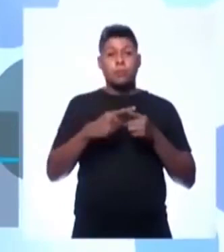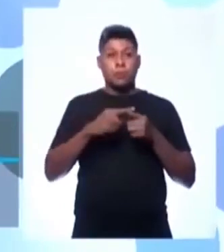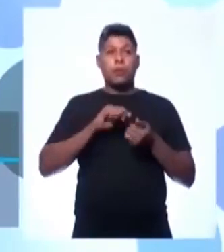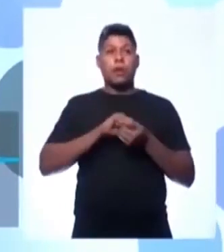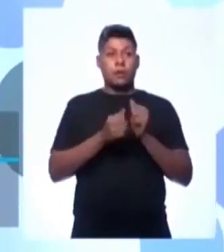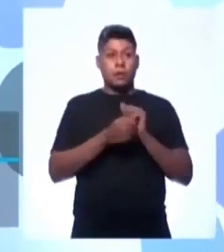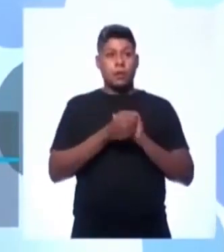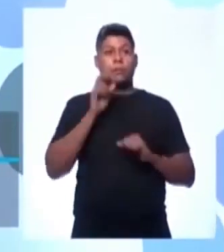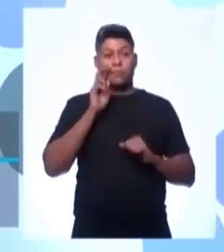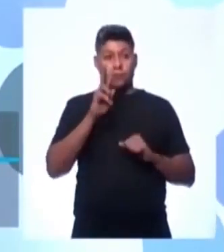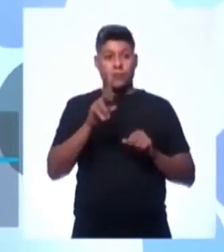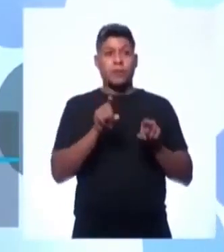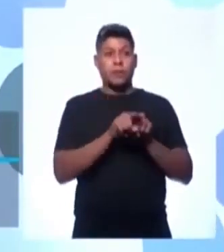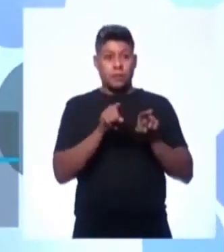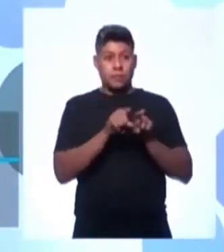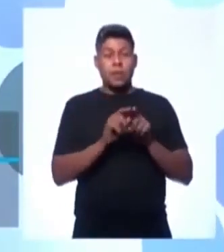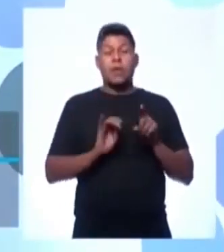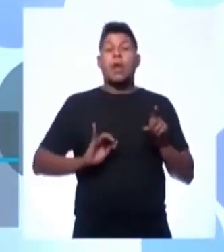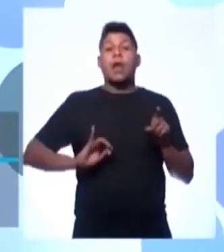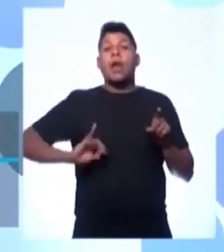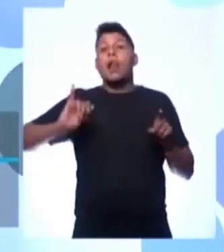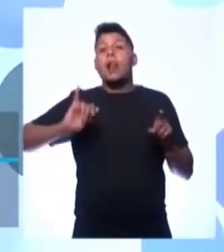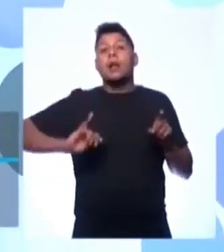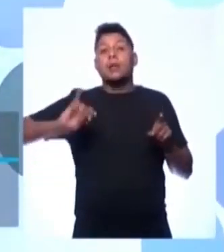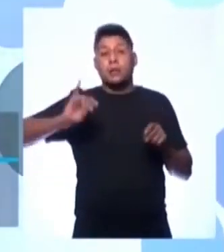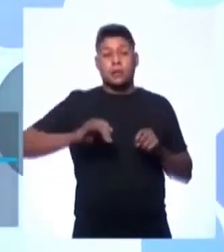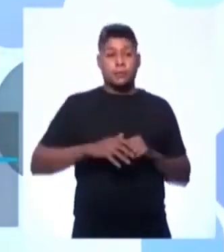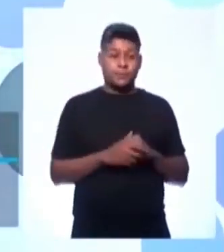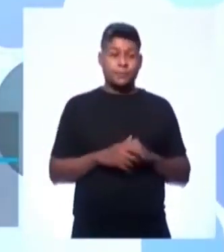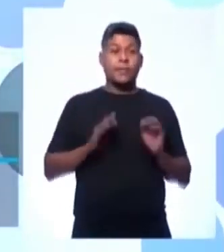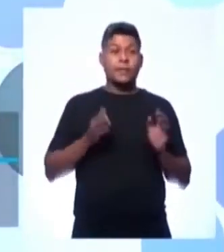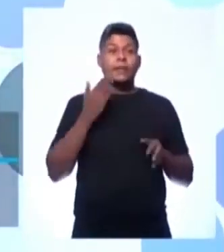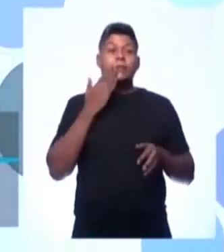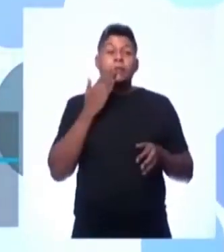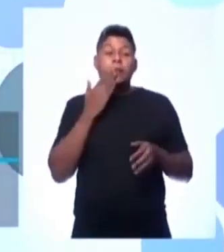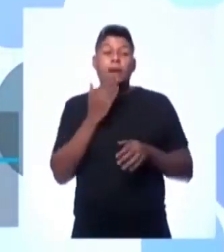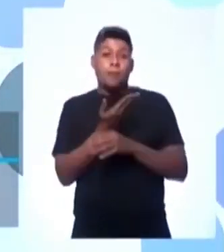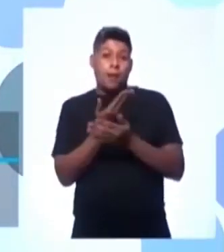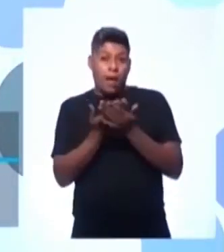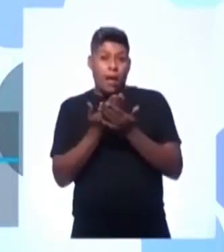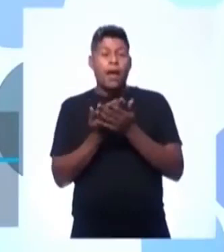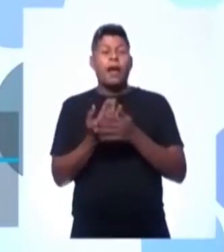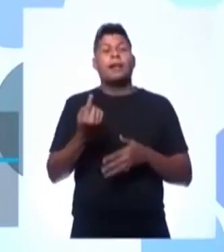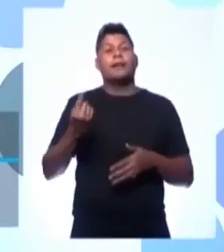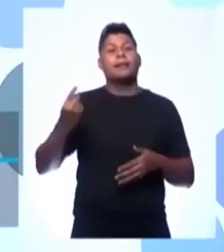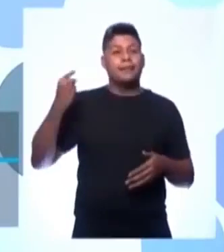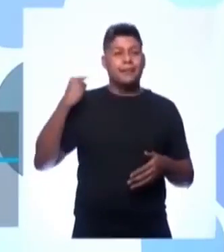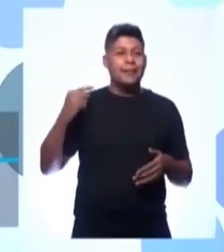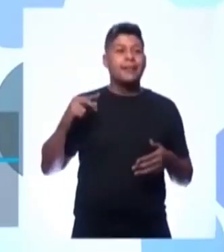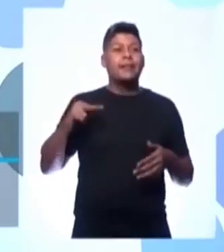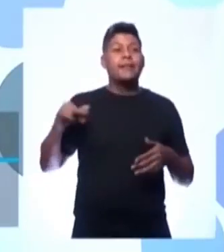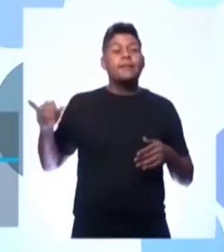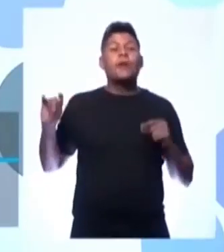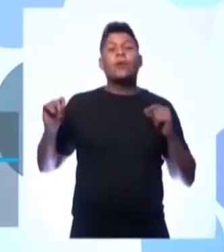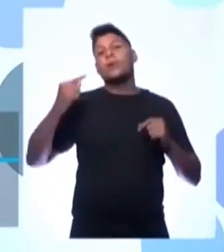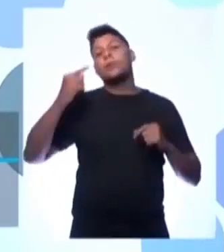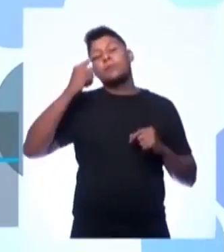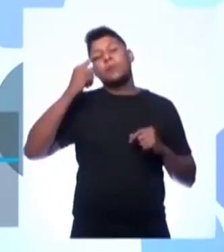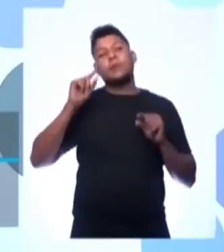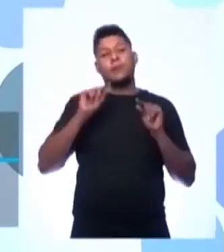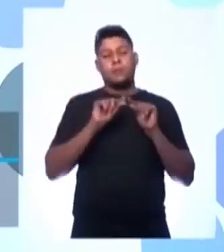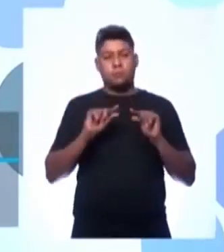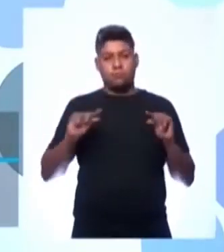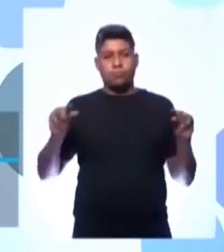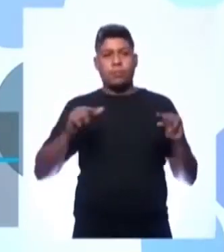para verificar isso também, a força elétrica, né? Sim. Bom, como você já sabe, estudante das aulas anteriores, né, a gente vai então pensar que as linhas